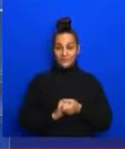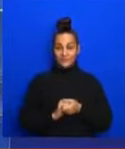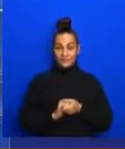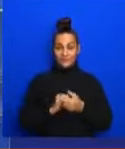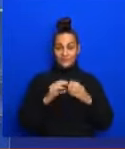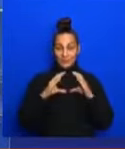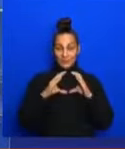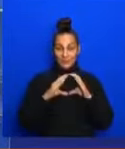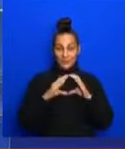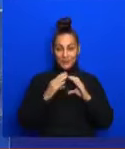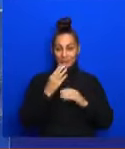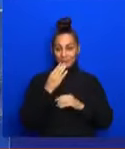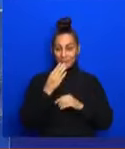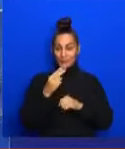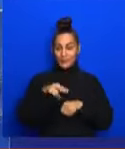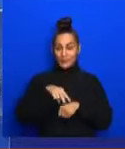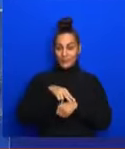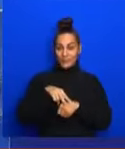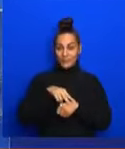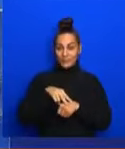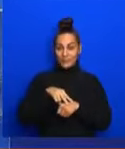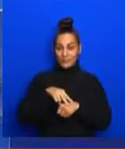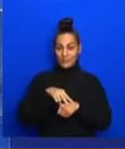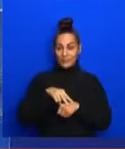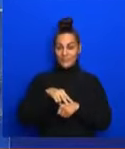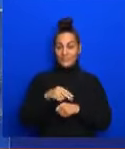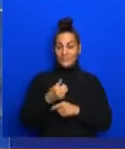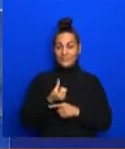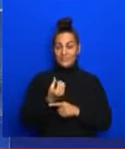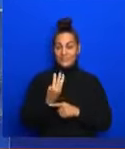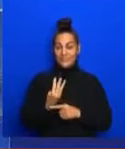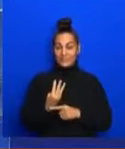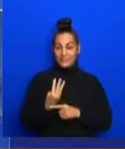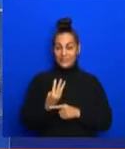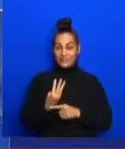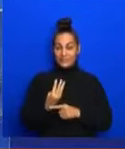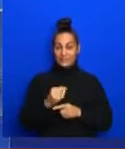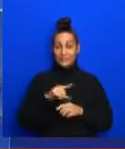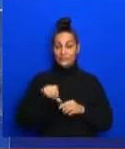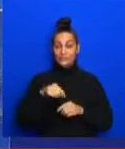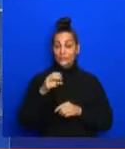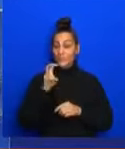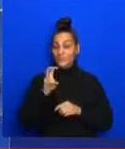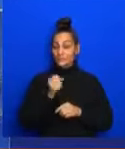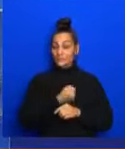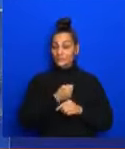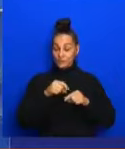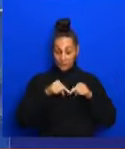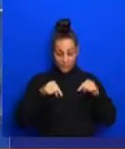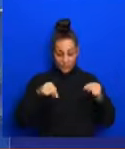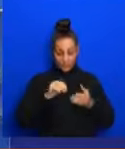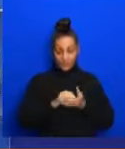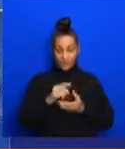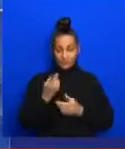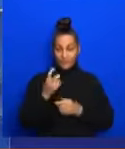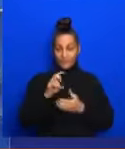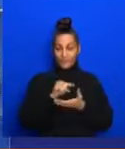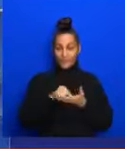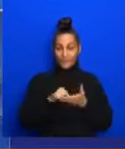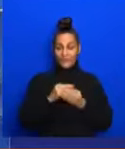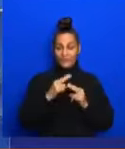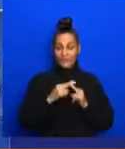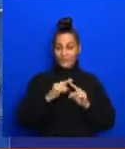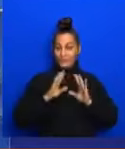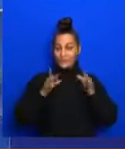Bola verde 63. Verde número 63. Foram sorteados 5 números, faltam 15.